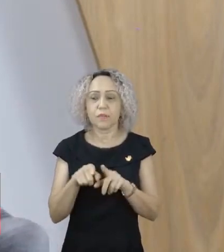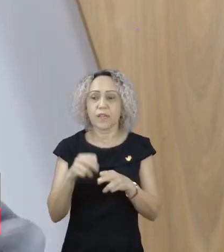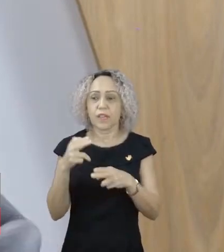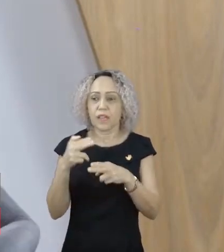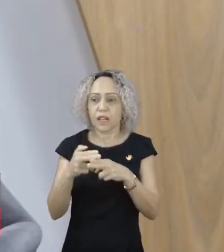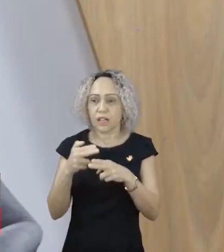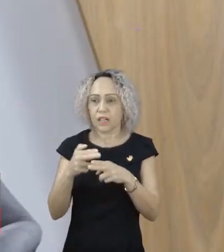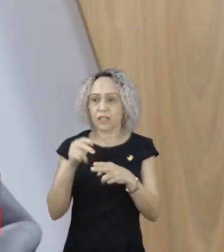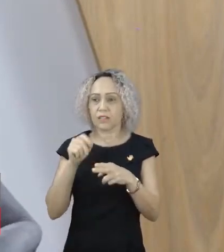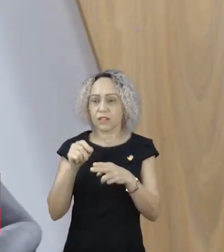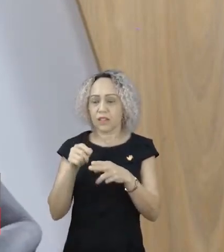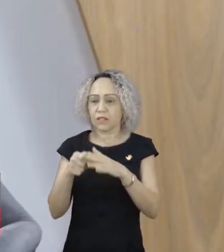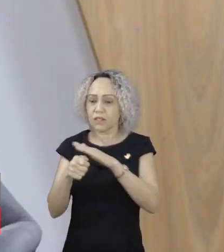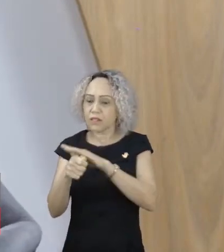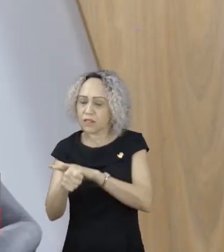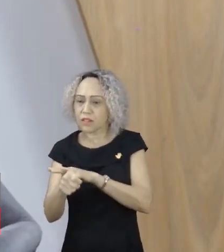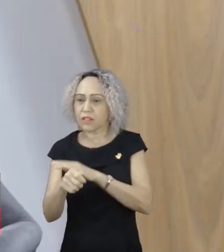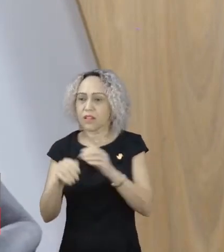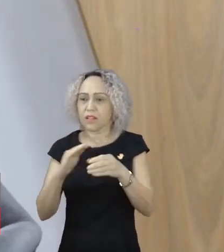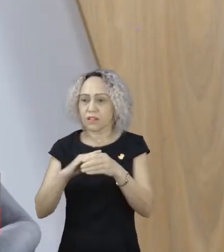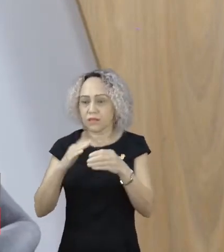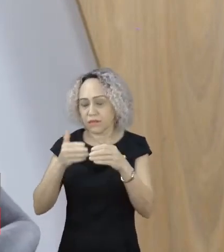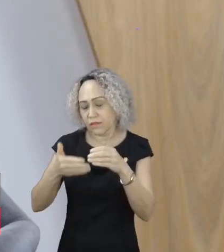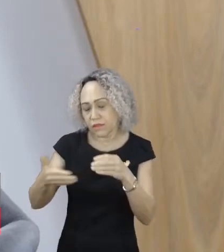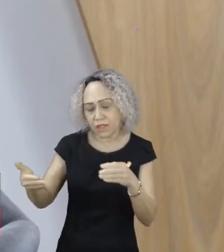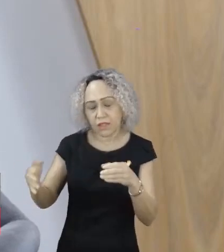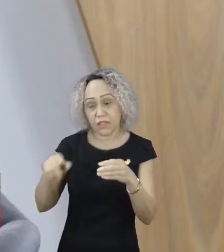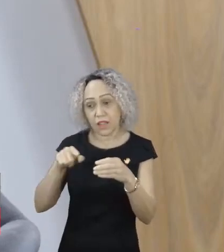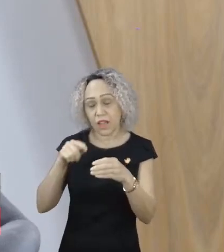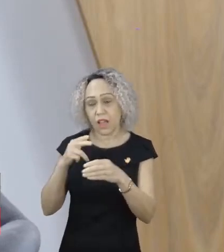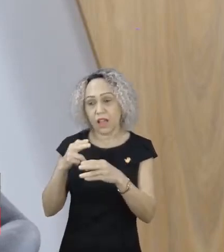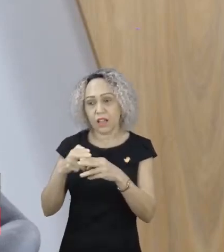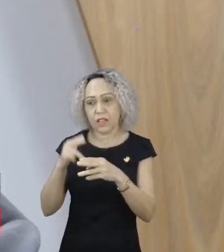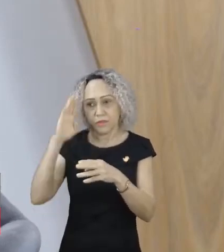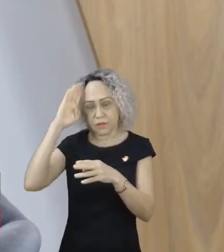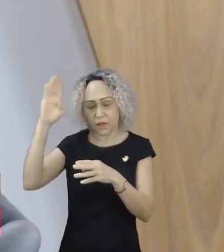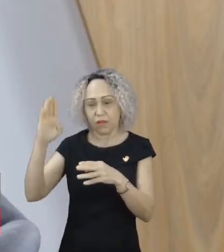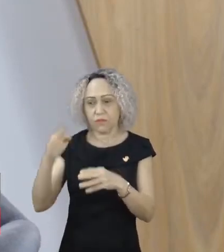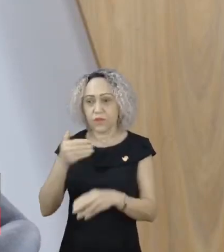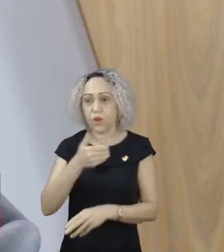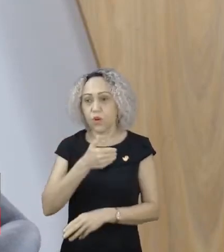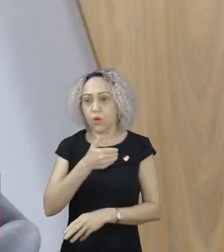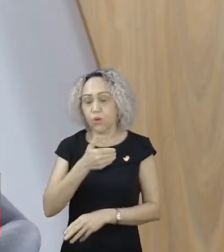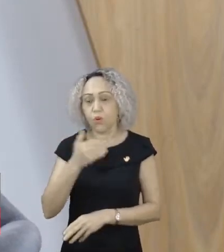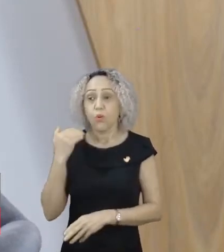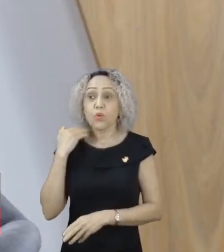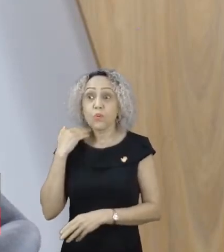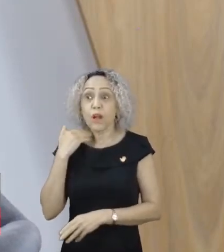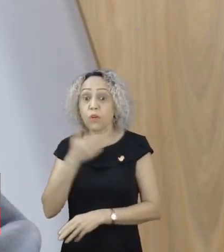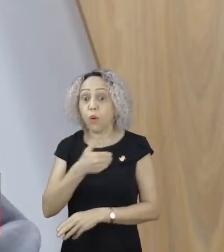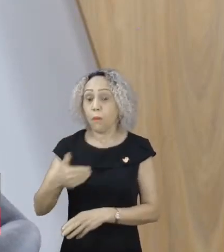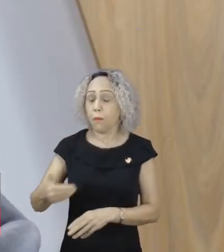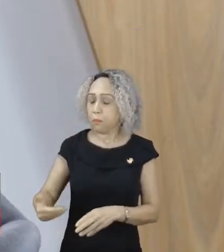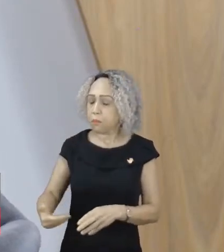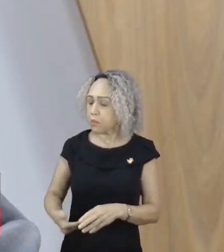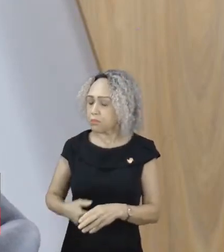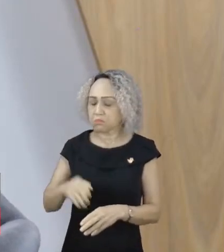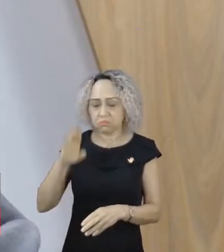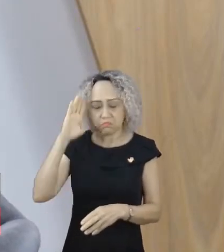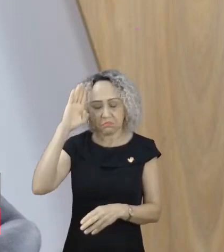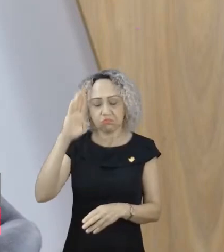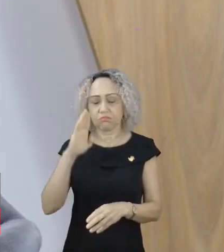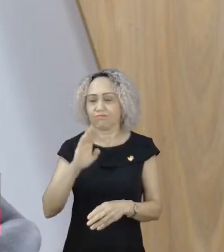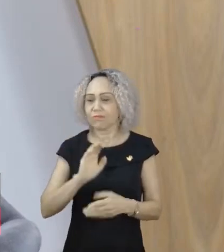áreas de saneamento, é a Caixa que é o principal, a gente tem, os bancos públicos eles têm, e o BNDES. E se a gente tem no Brasil